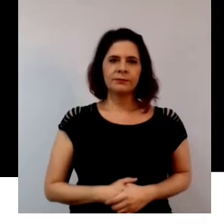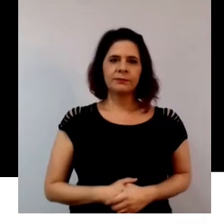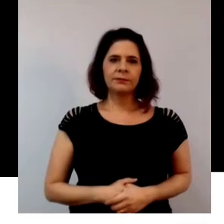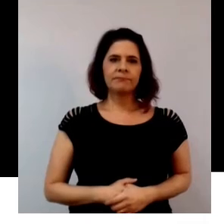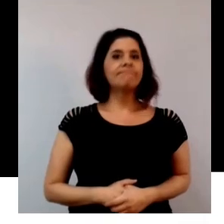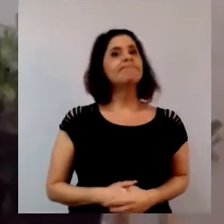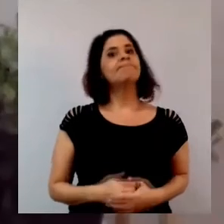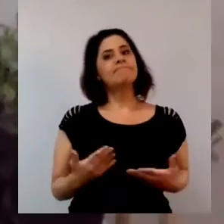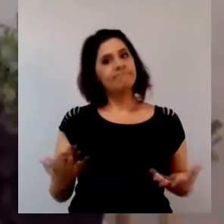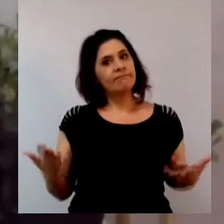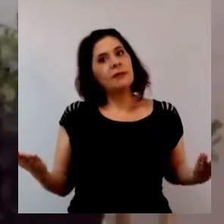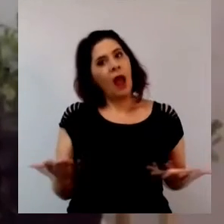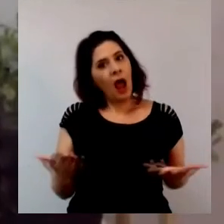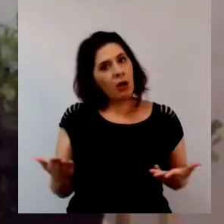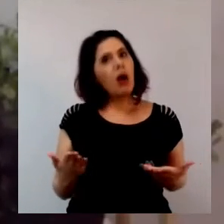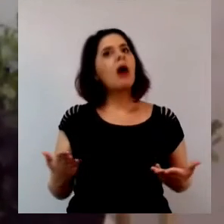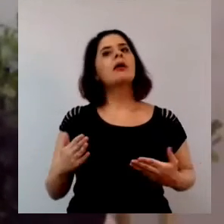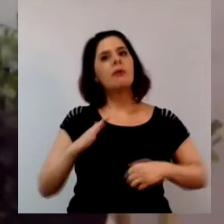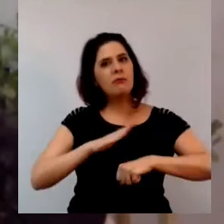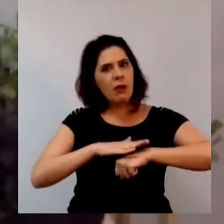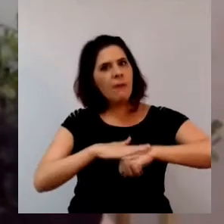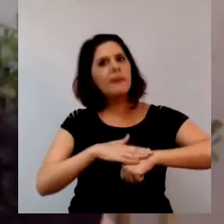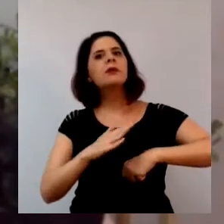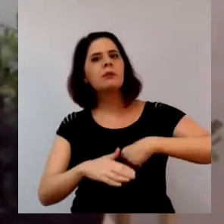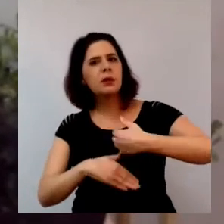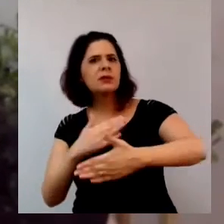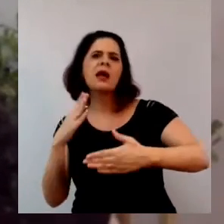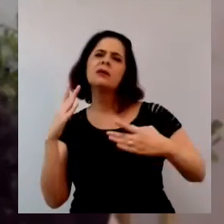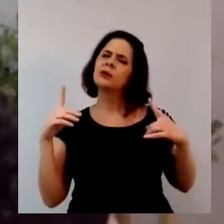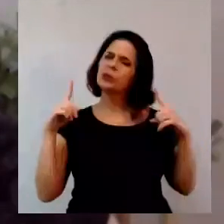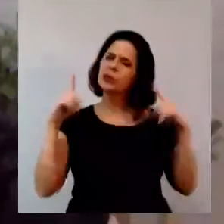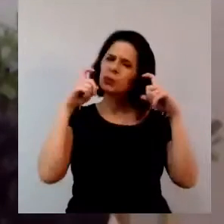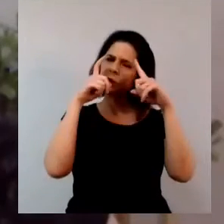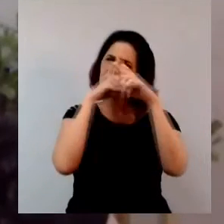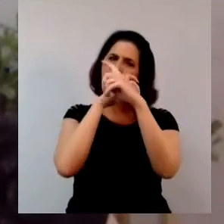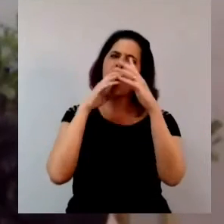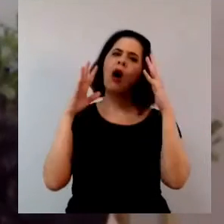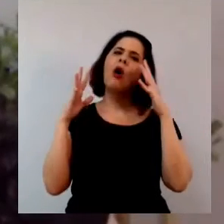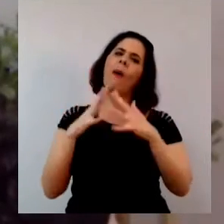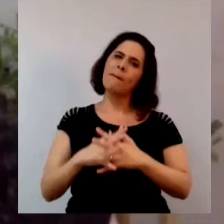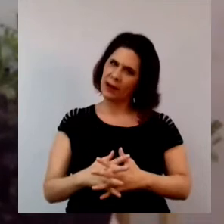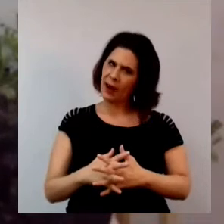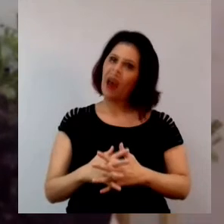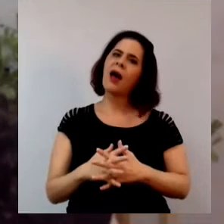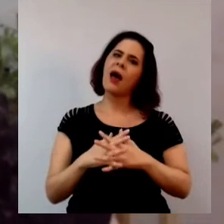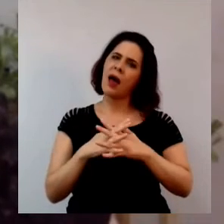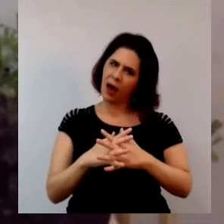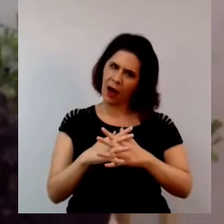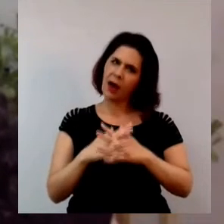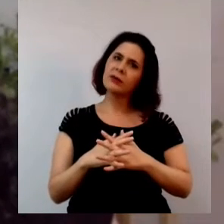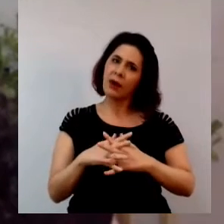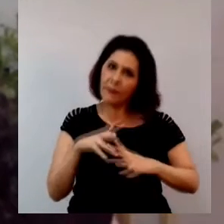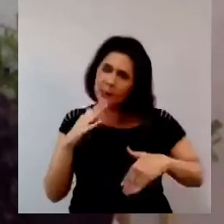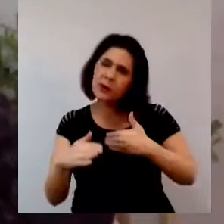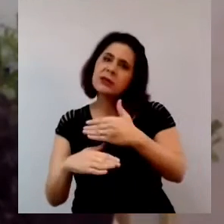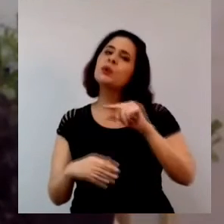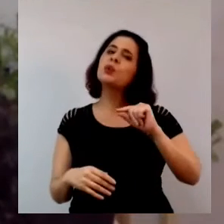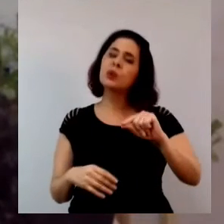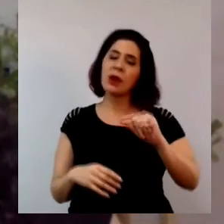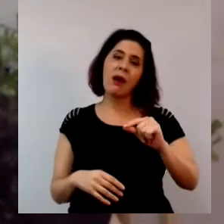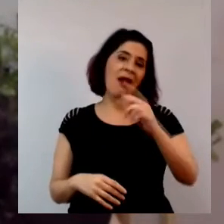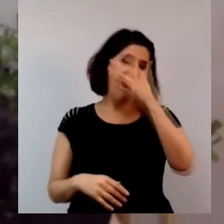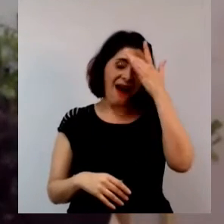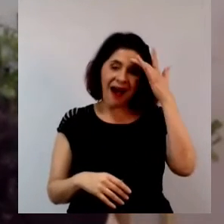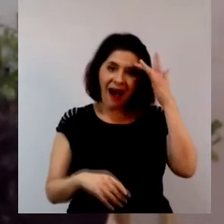por um processo muito complicado, que é o processo das pessoas, junto com a